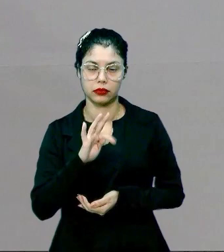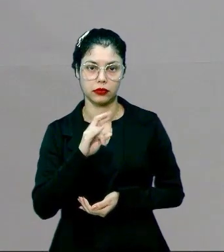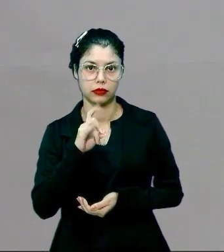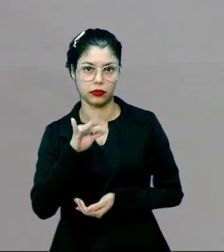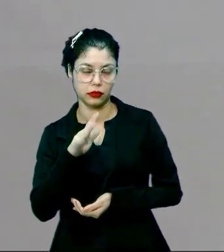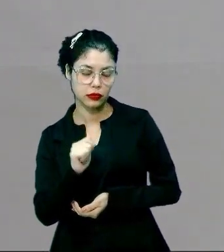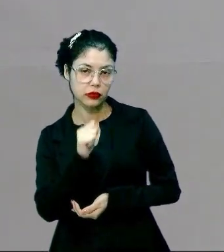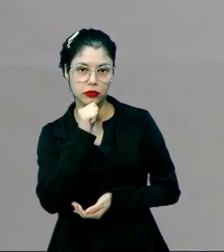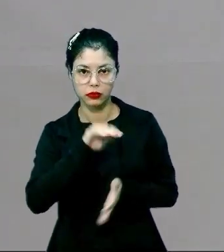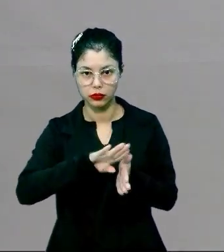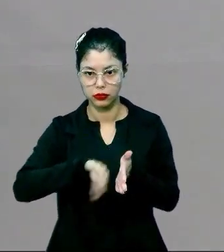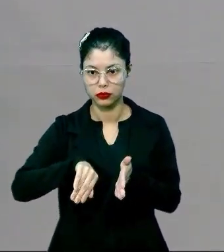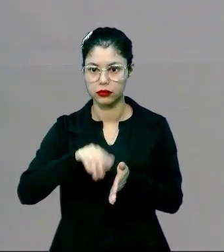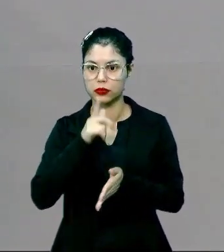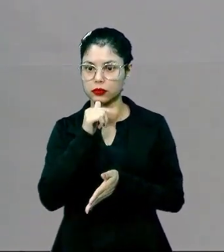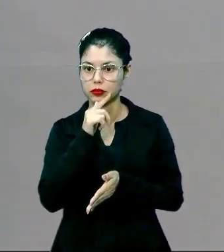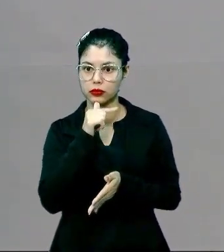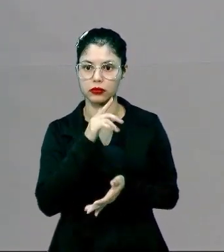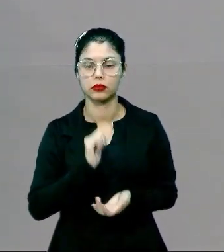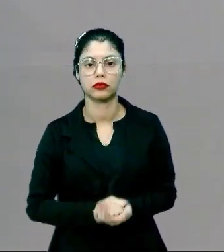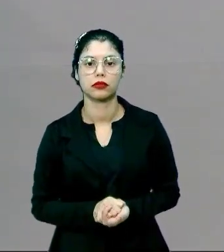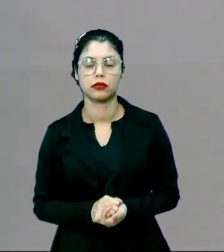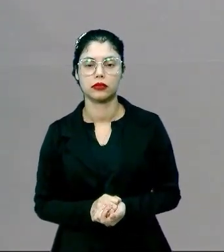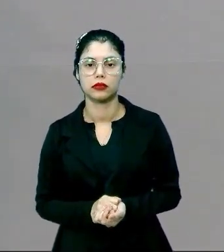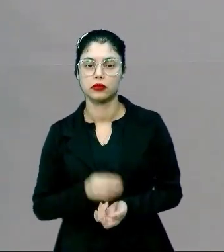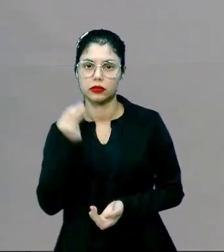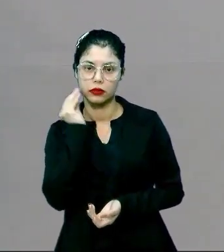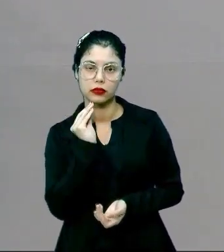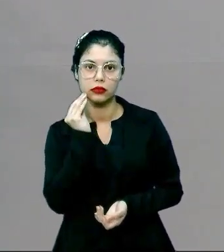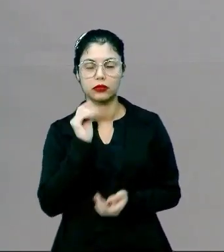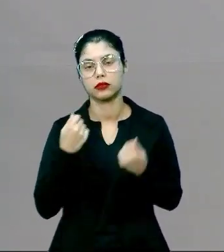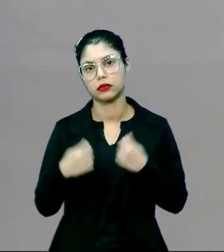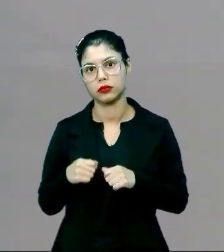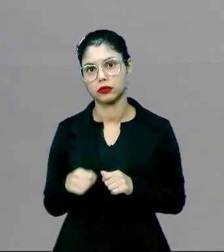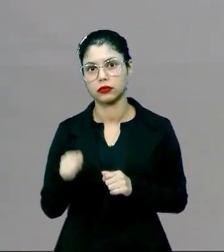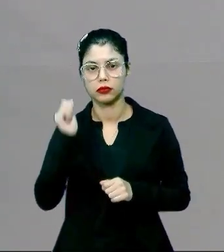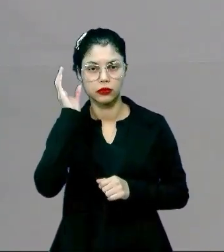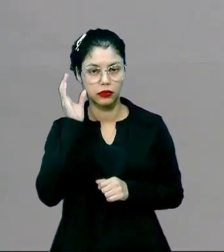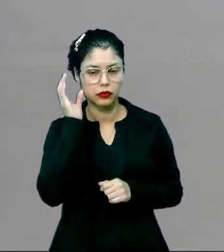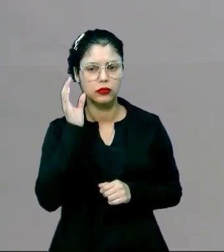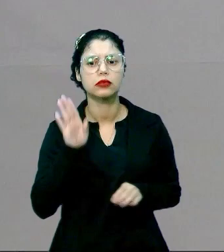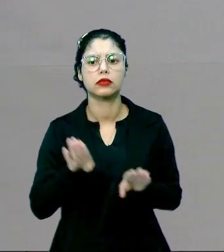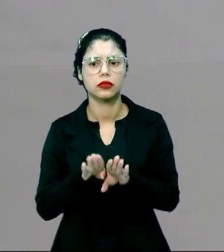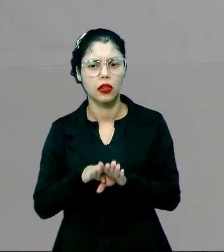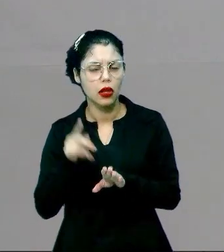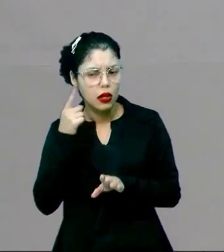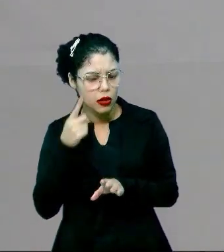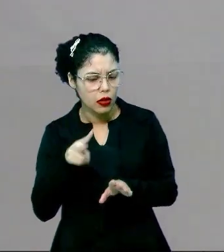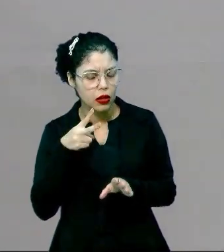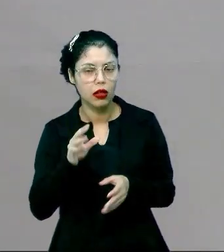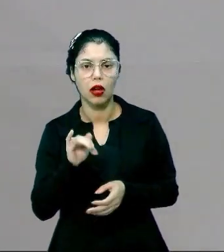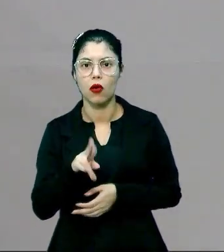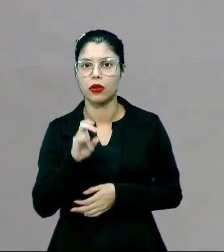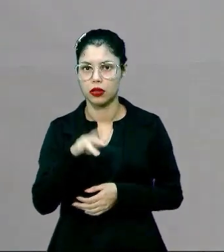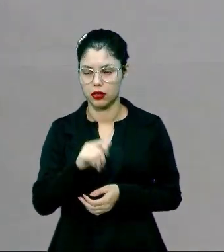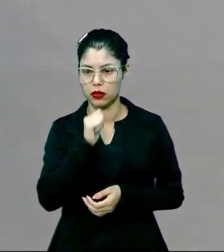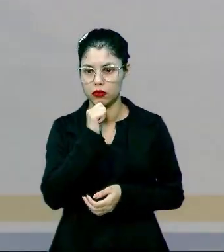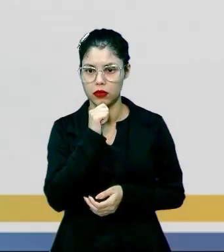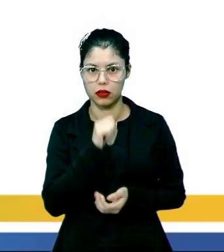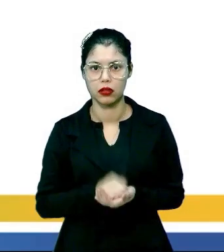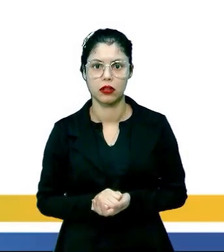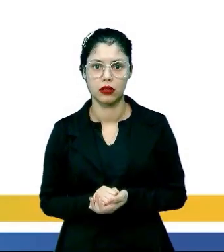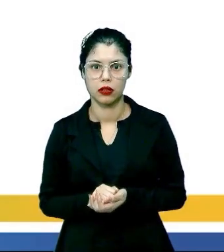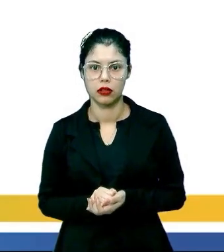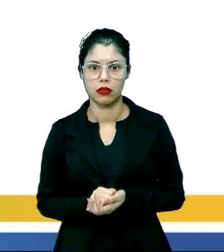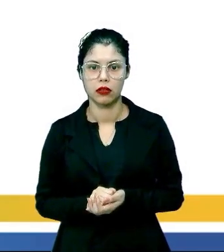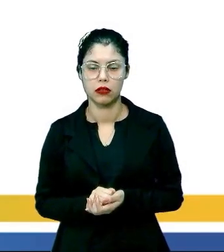porque ele está tirando a água e está tendo compostos concentrados, né? A tua urina ficou mais concentrada ali. Então, a função